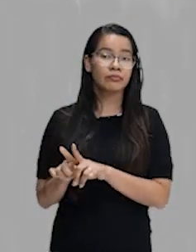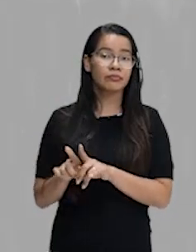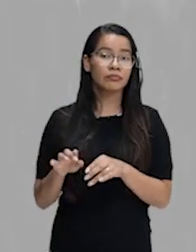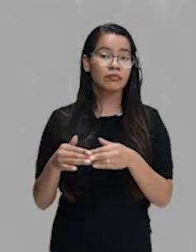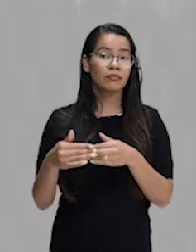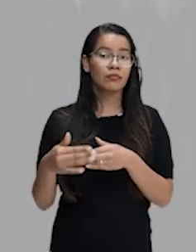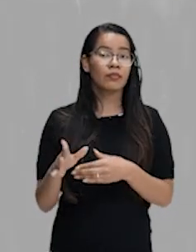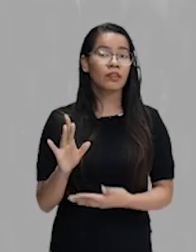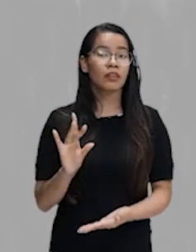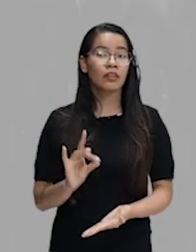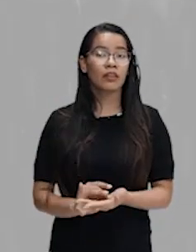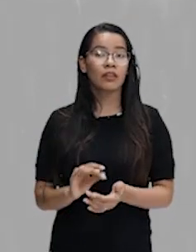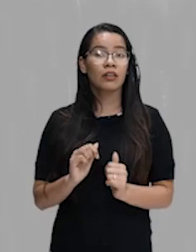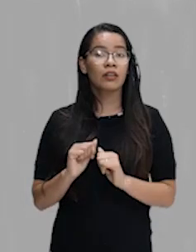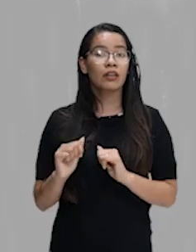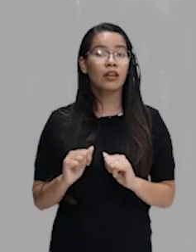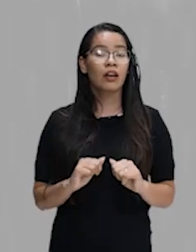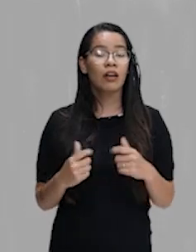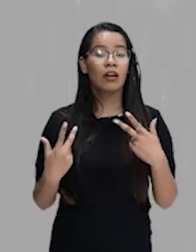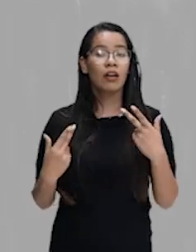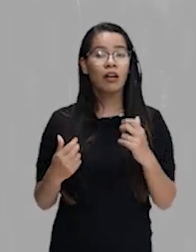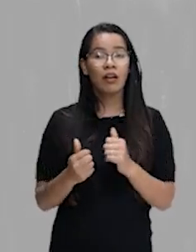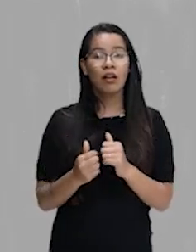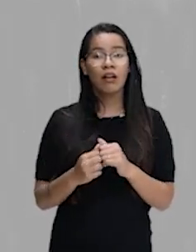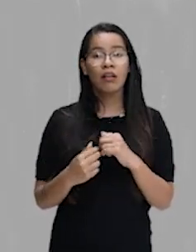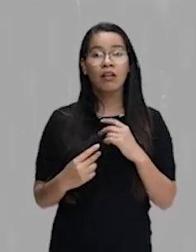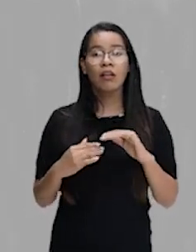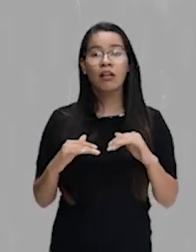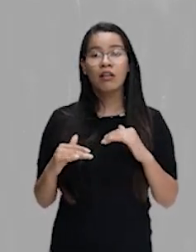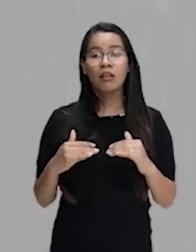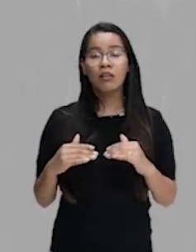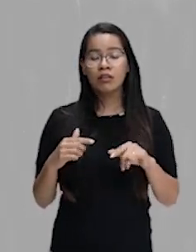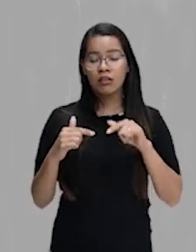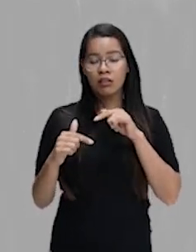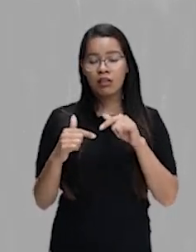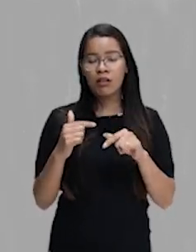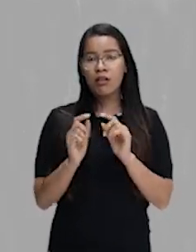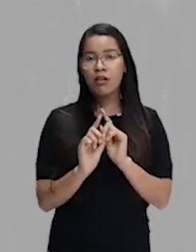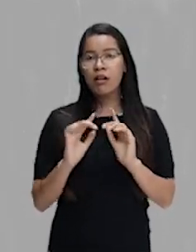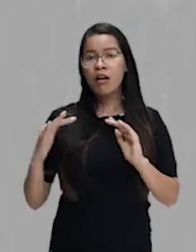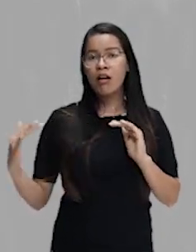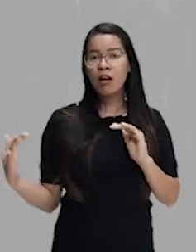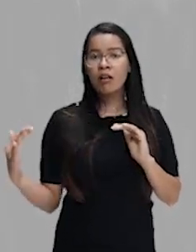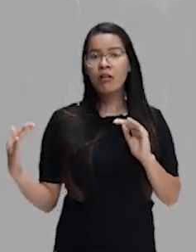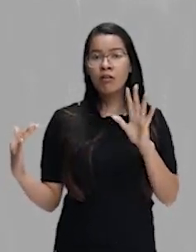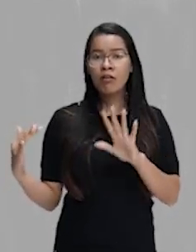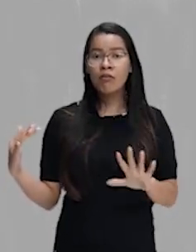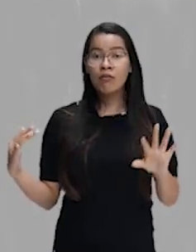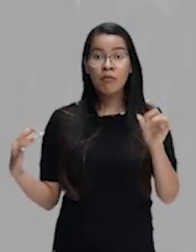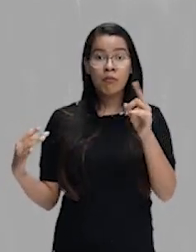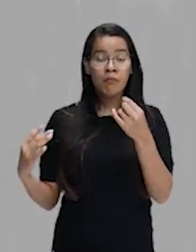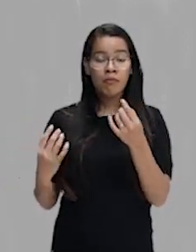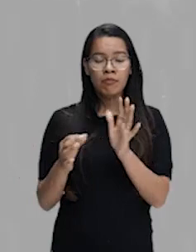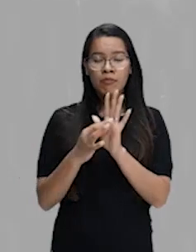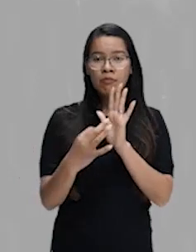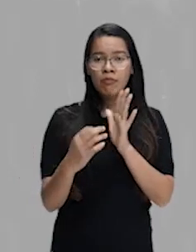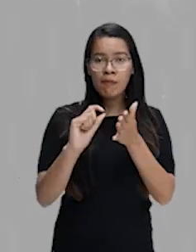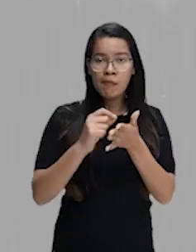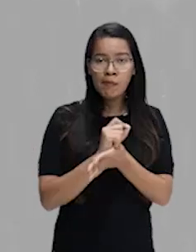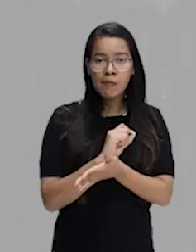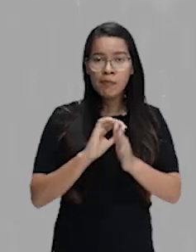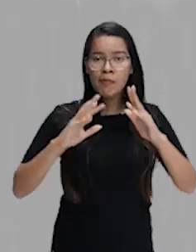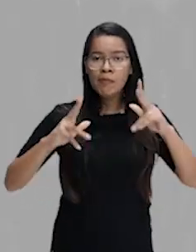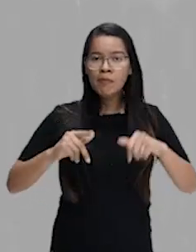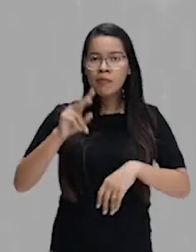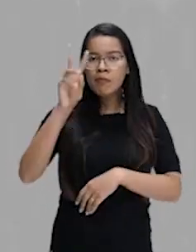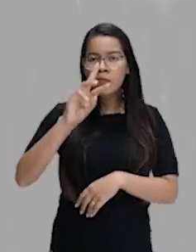atividades, mesmo com os profissionais atuando fora do chamado ambiente corporativo. Dica! Anota! Toda